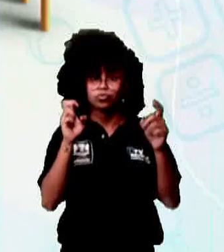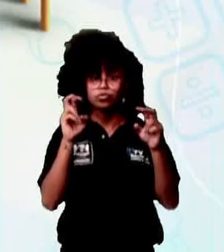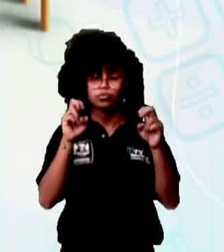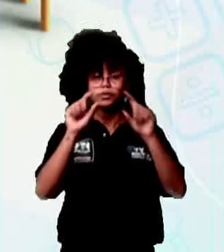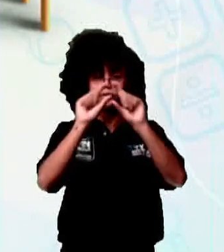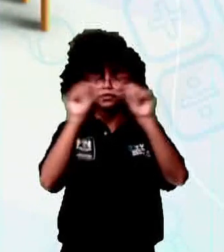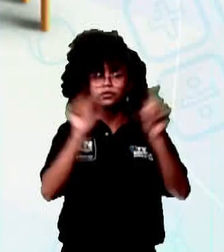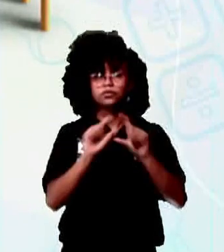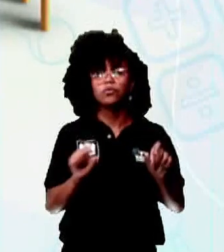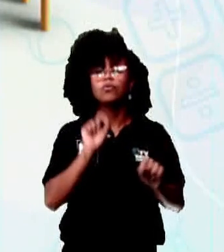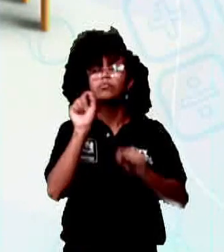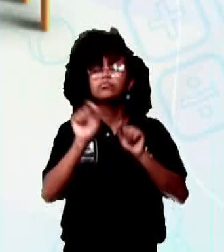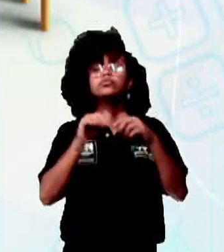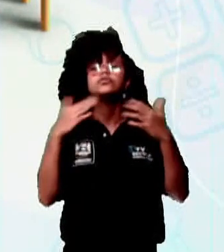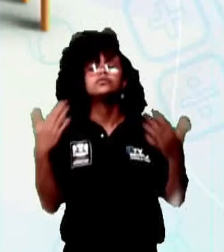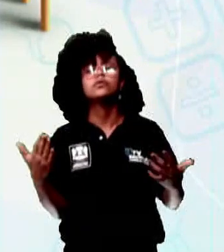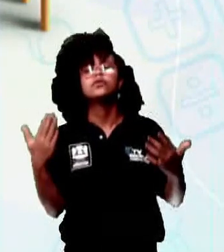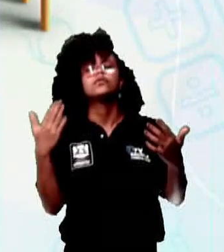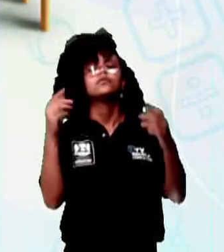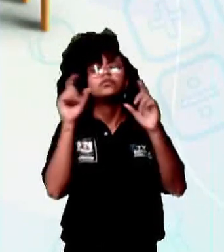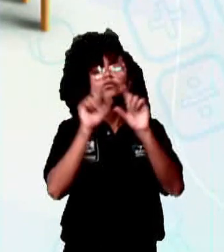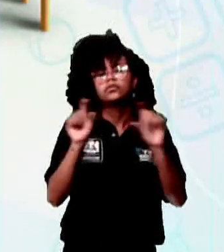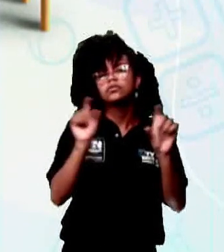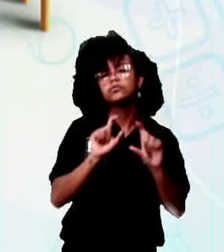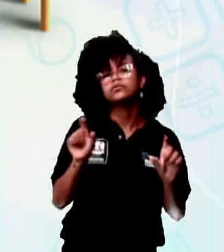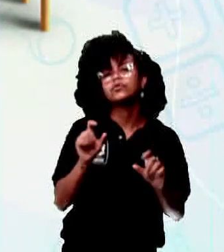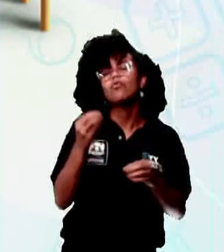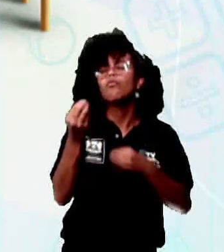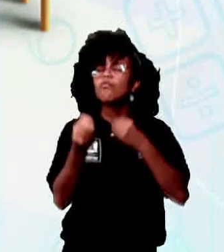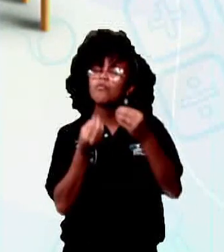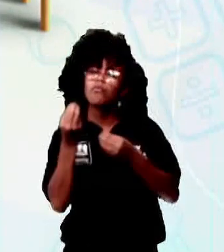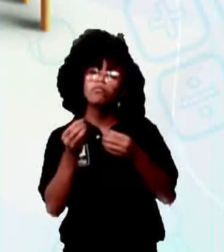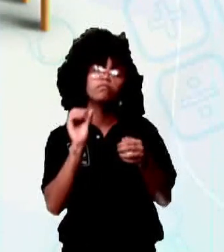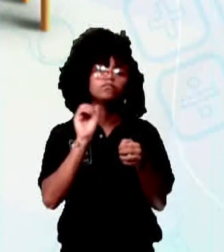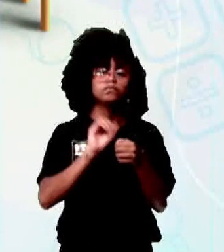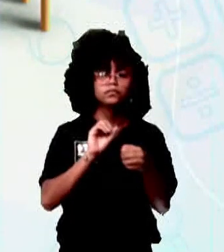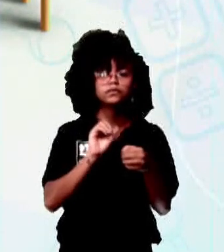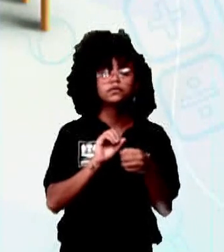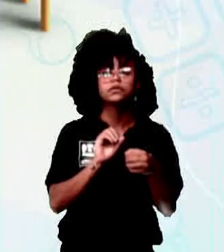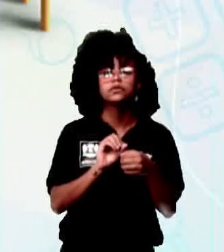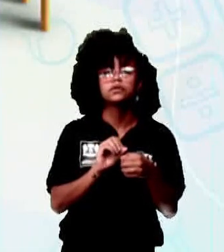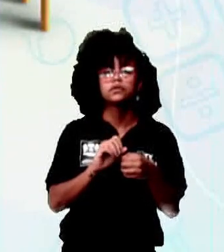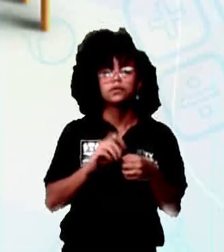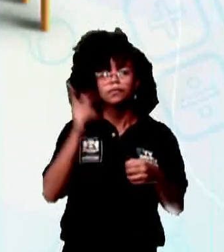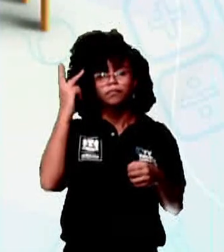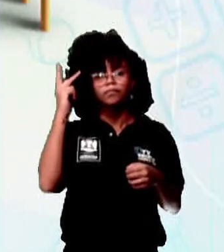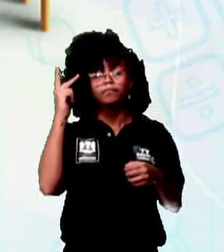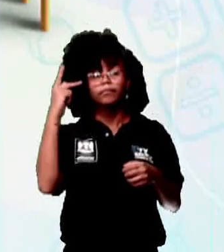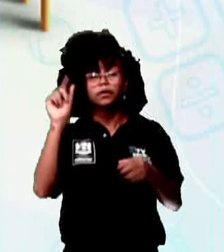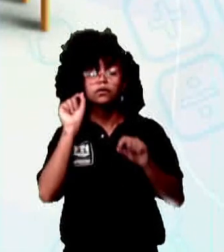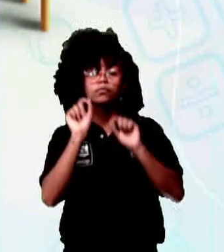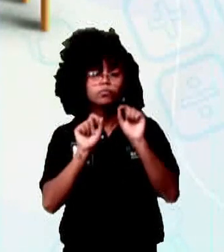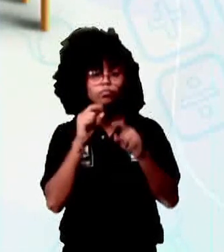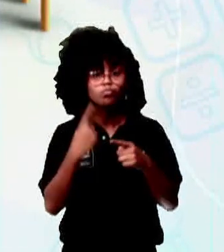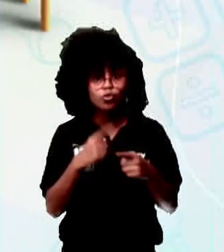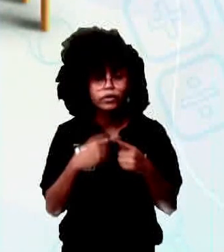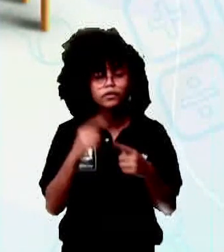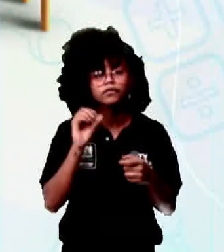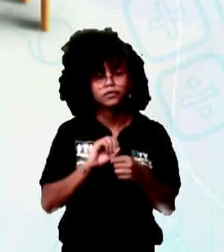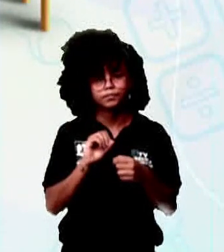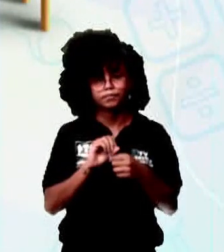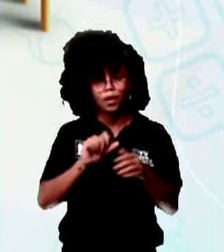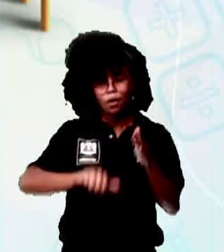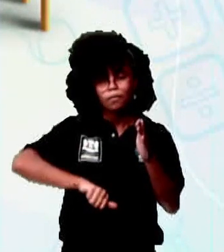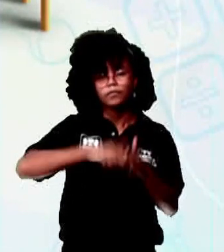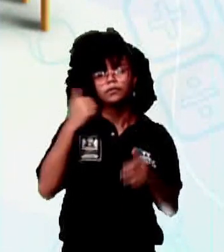que seria a tirinha, como se produz essa tirinha, para que se produz essa tirinha. Em primeiro lugar, temos